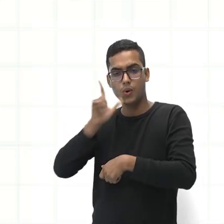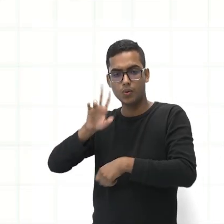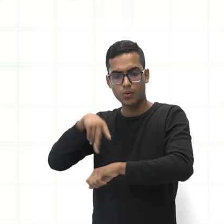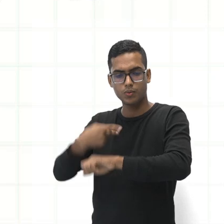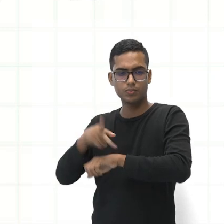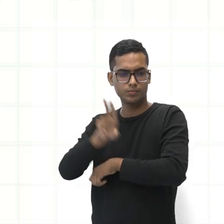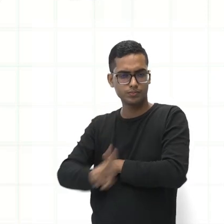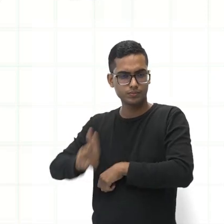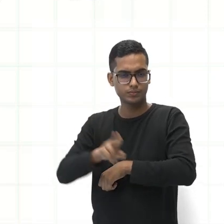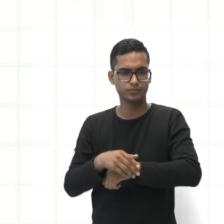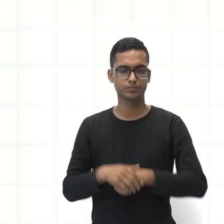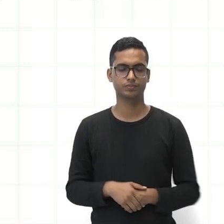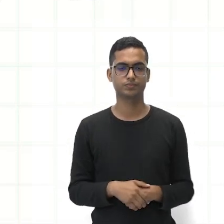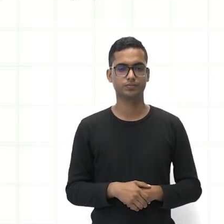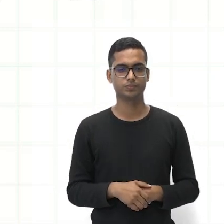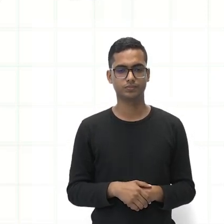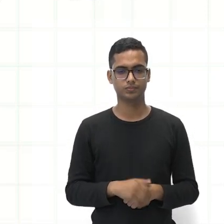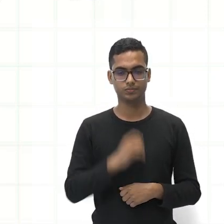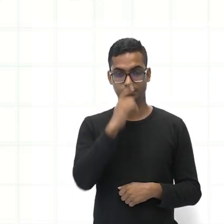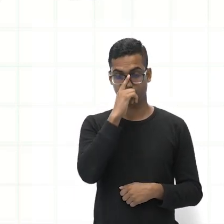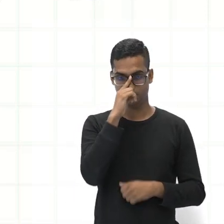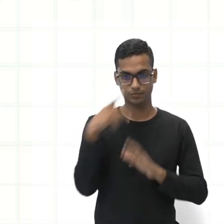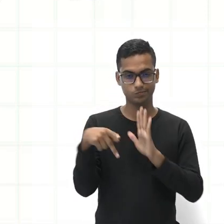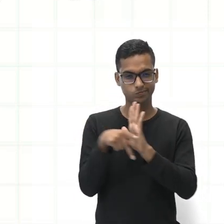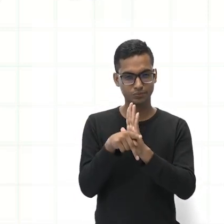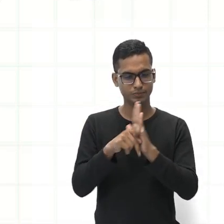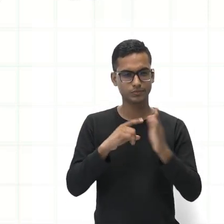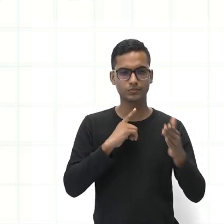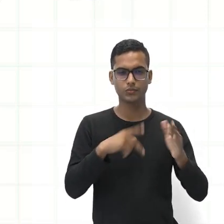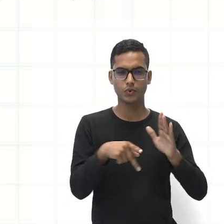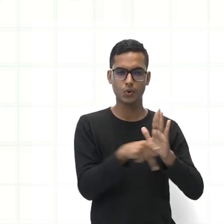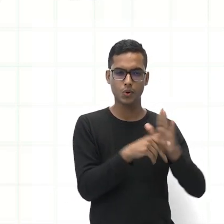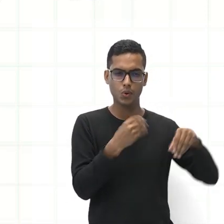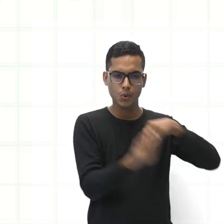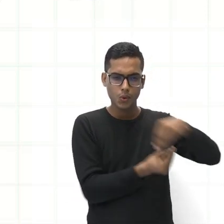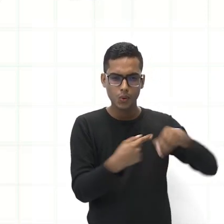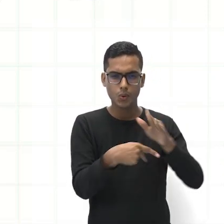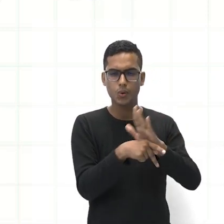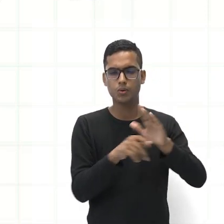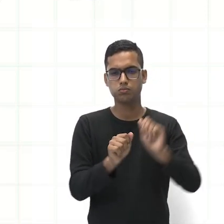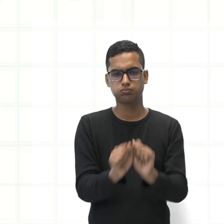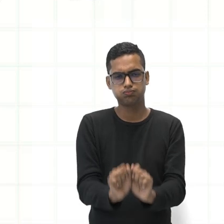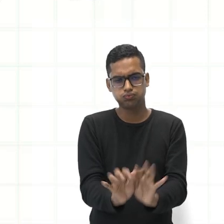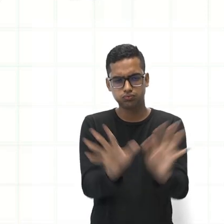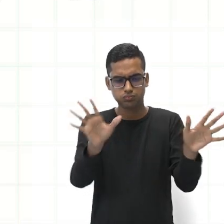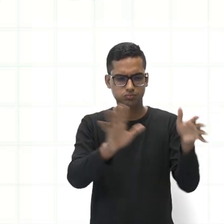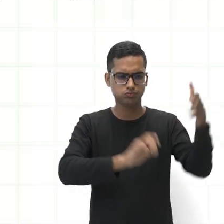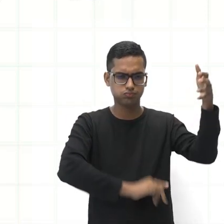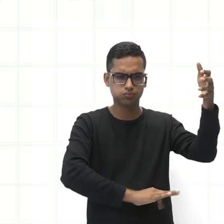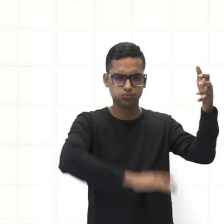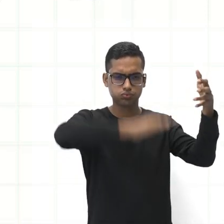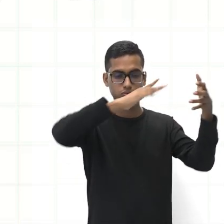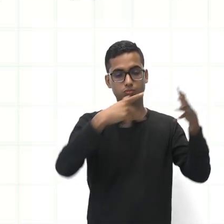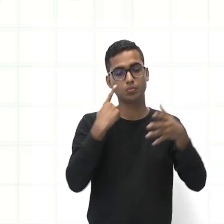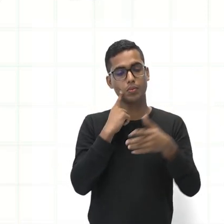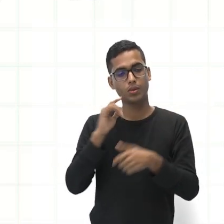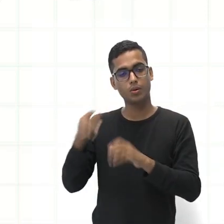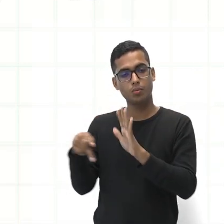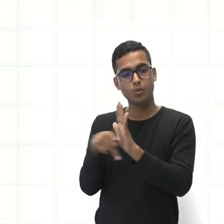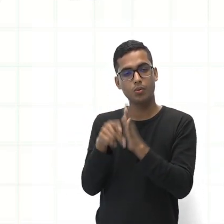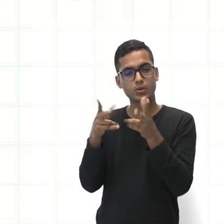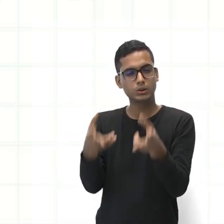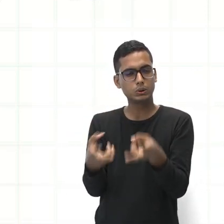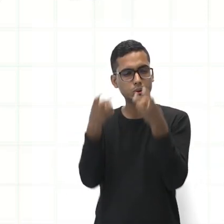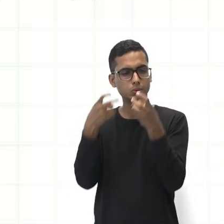utilizar. Então, a separação de mistura homogênea, nós temos a extração, que é o método utilizado